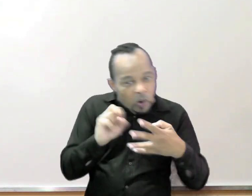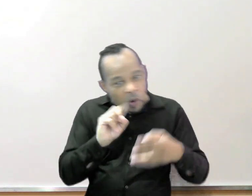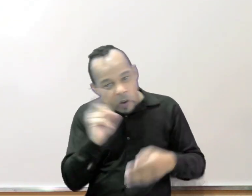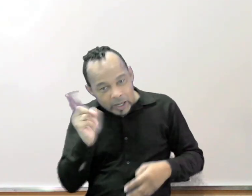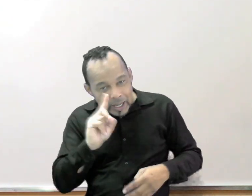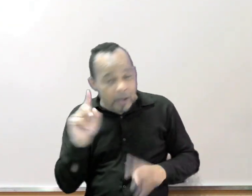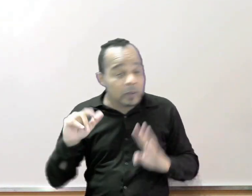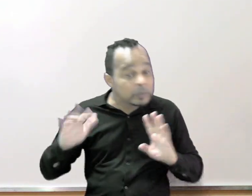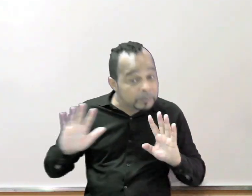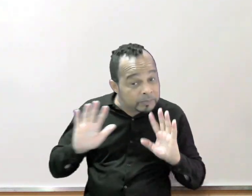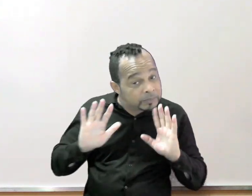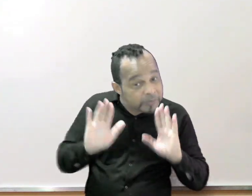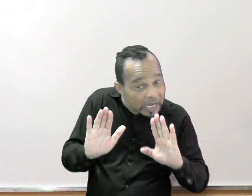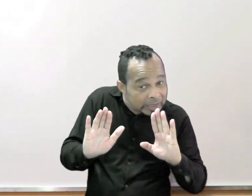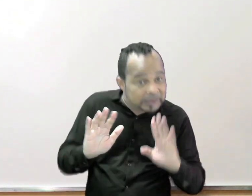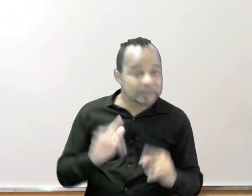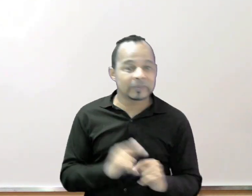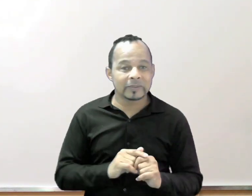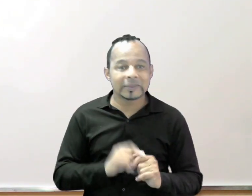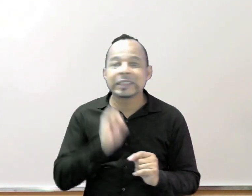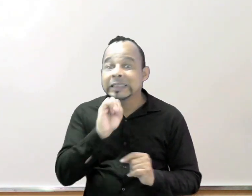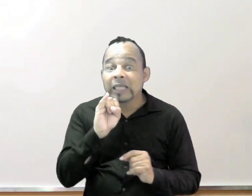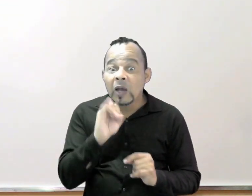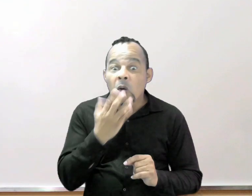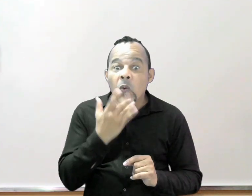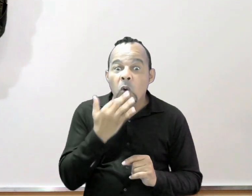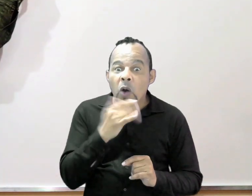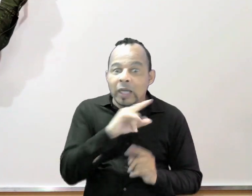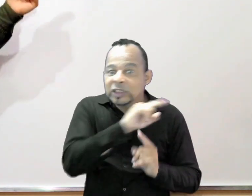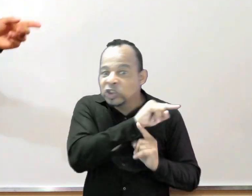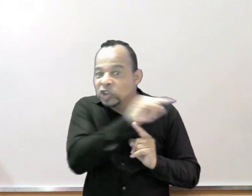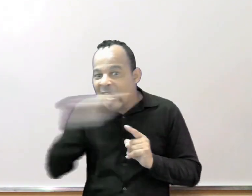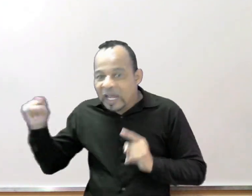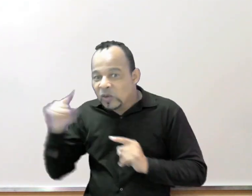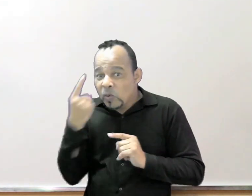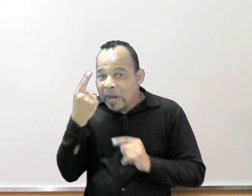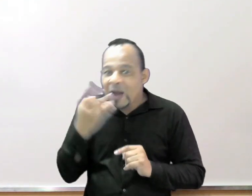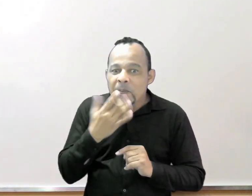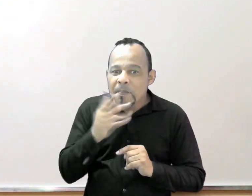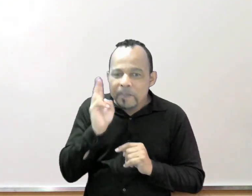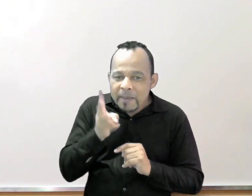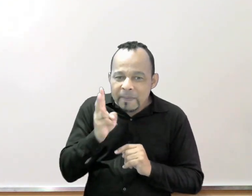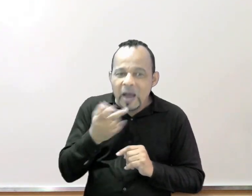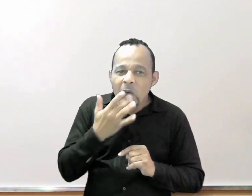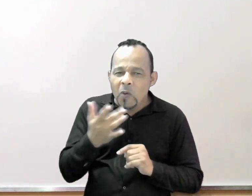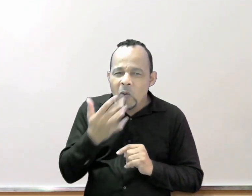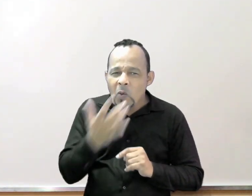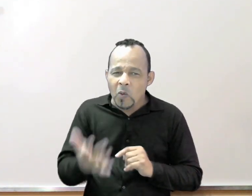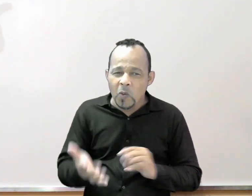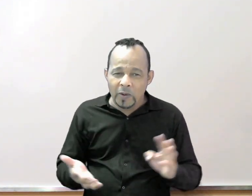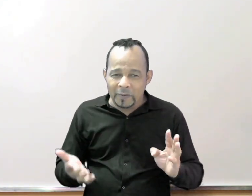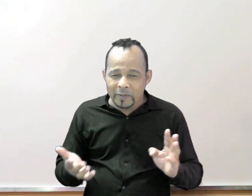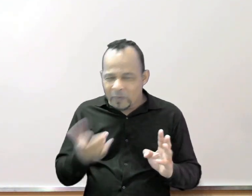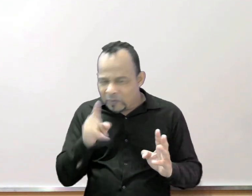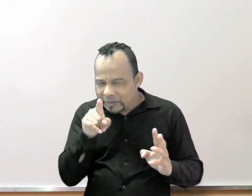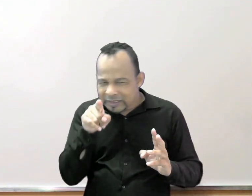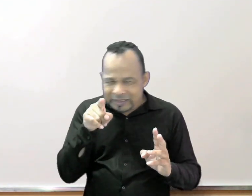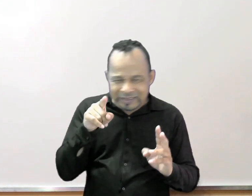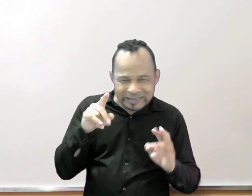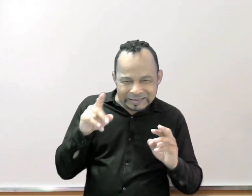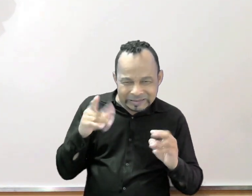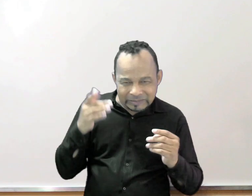confusão mental. Mas, se eu tivesse escrito tudo numa cor só, ou se por algum motivo você não estiver